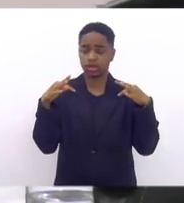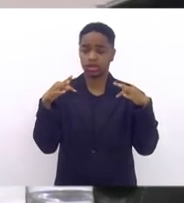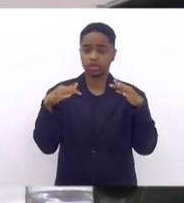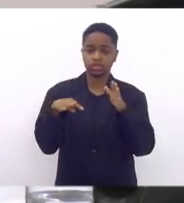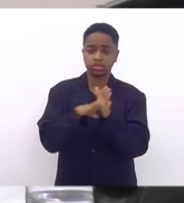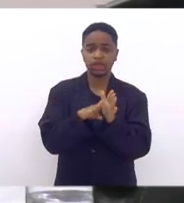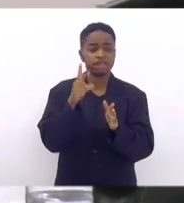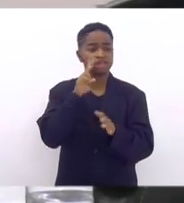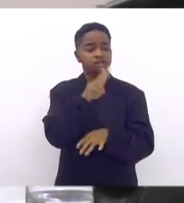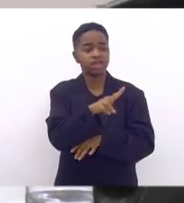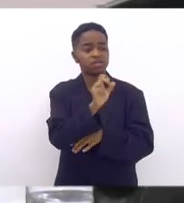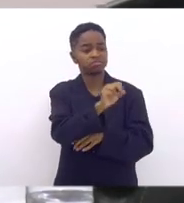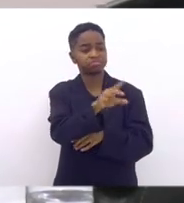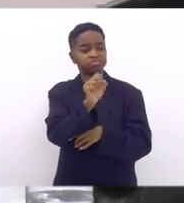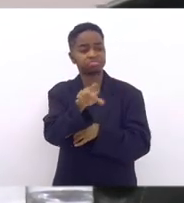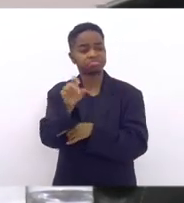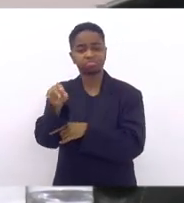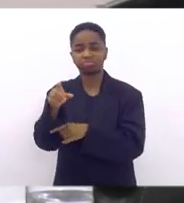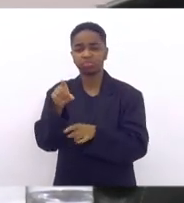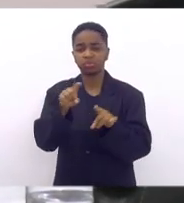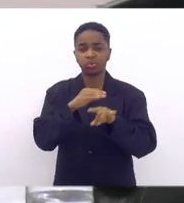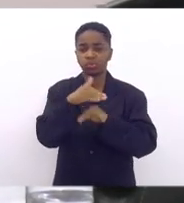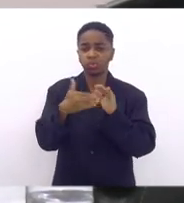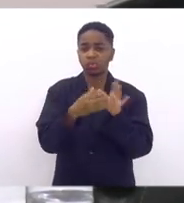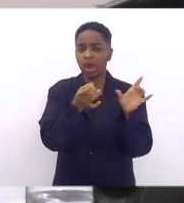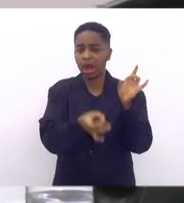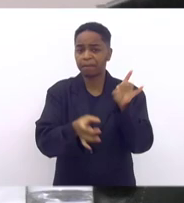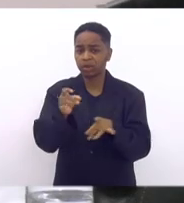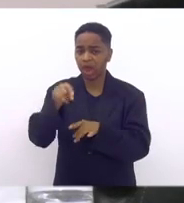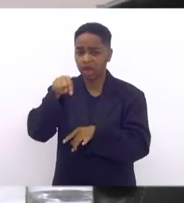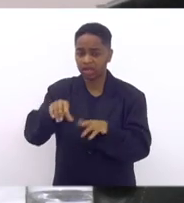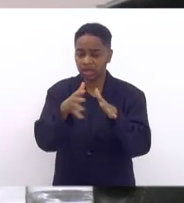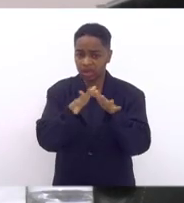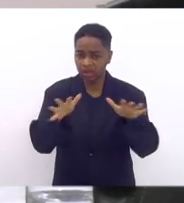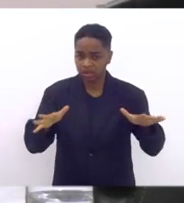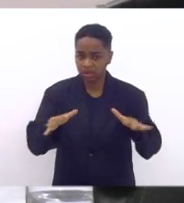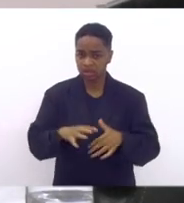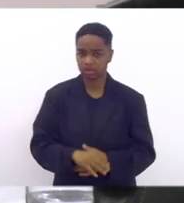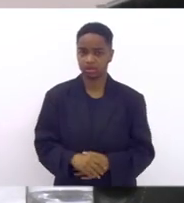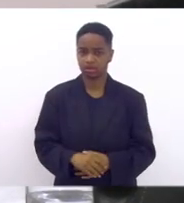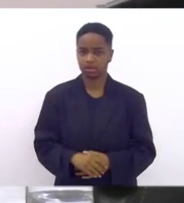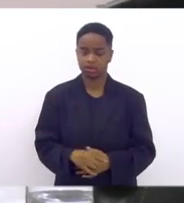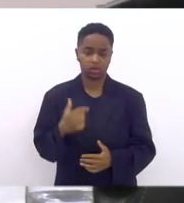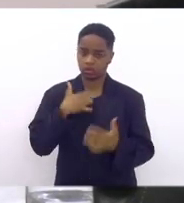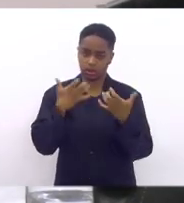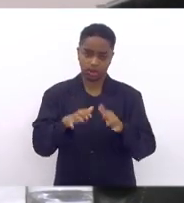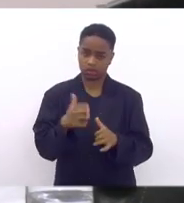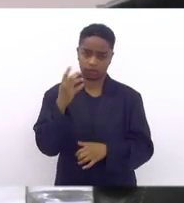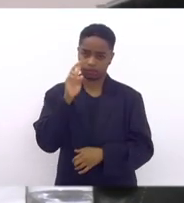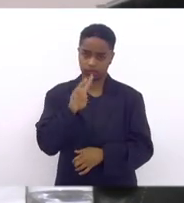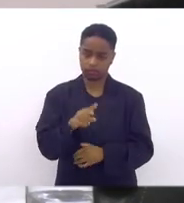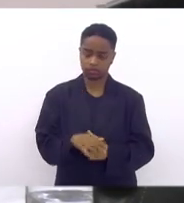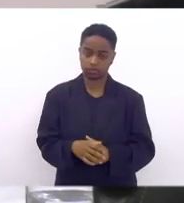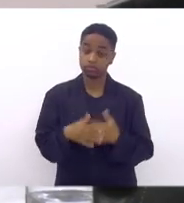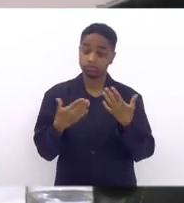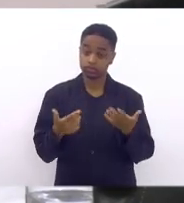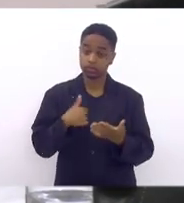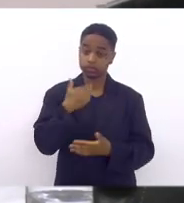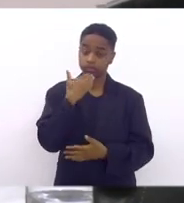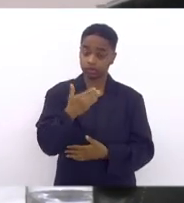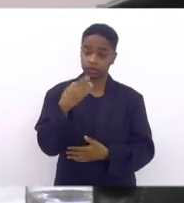essas embarcações todas abandonadas na nossa Bia de guanabar é isso que nós queremos ver não é isso que eu quero ver não então vou pedir ao